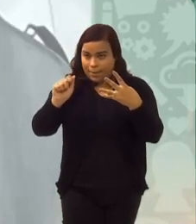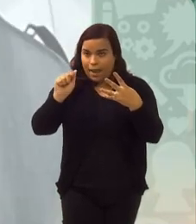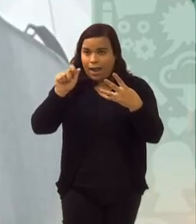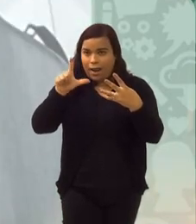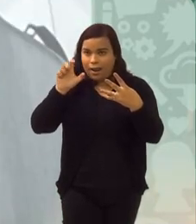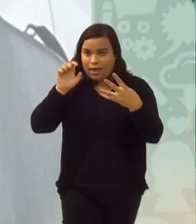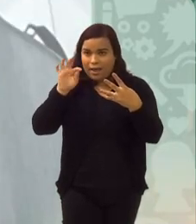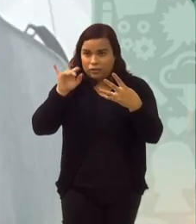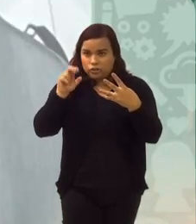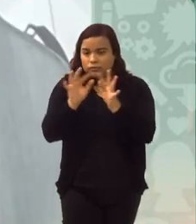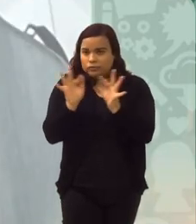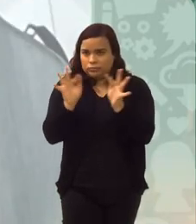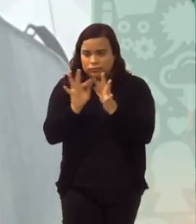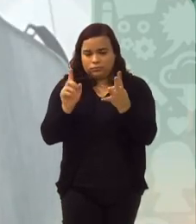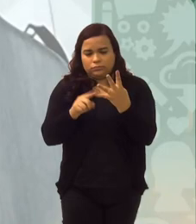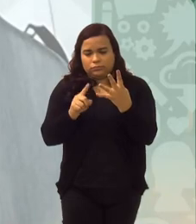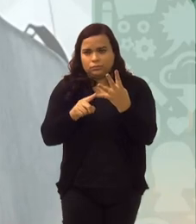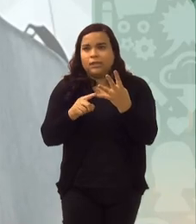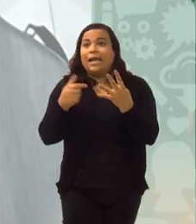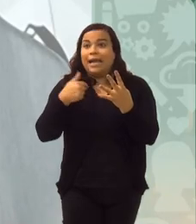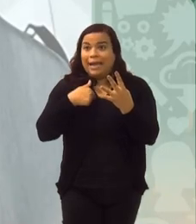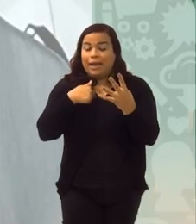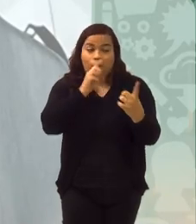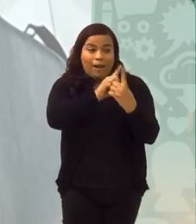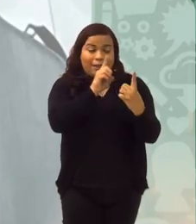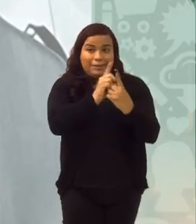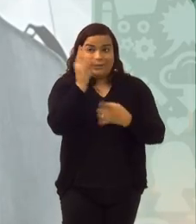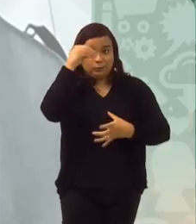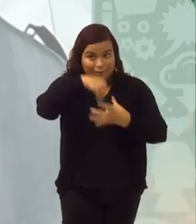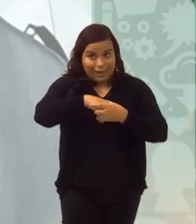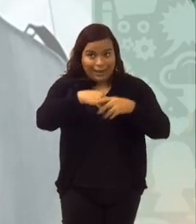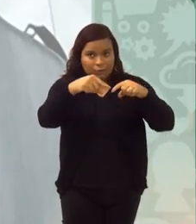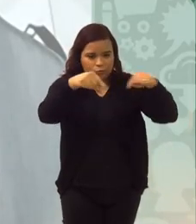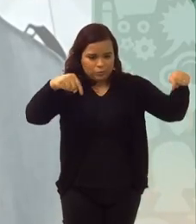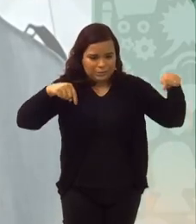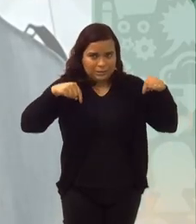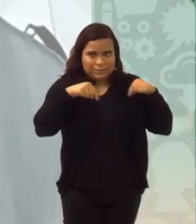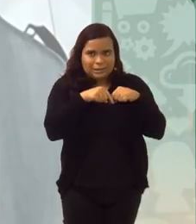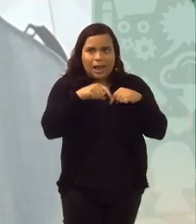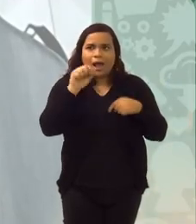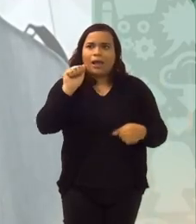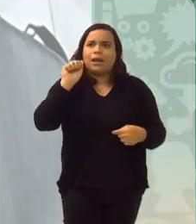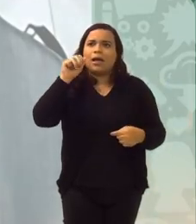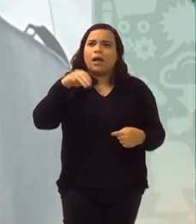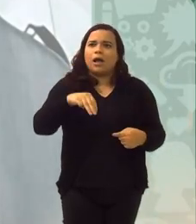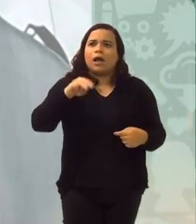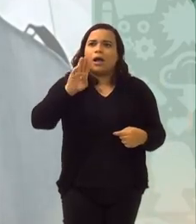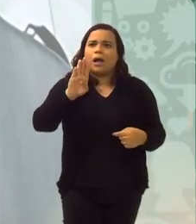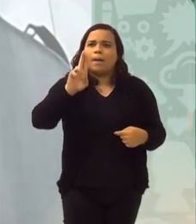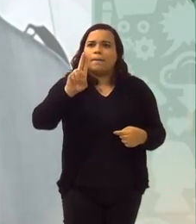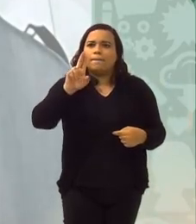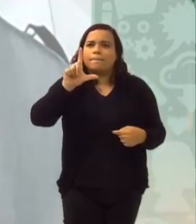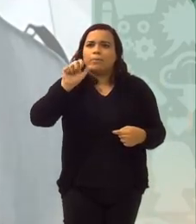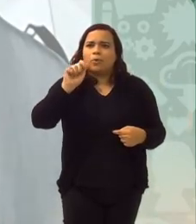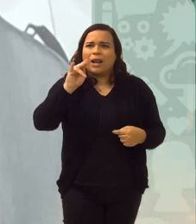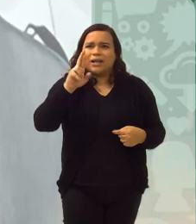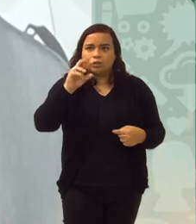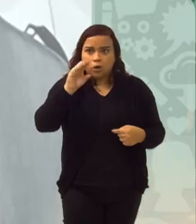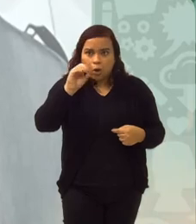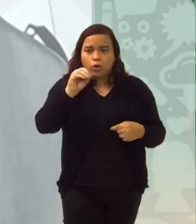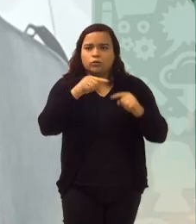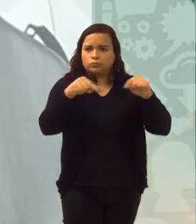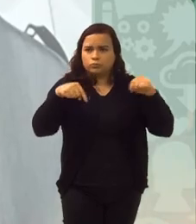E as crianças, eu atendo as crianças dentro do ambulatório, né, o local onde eu consigo atender